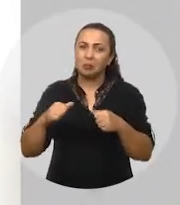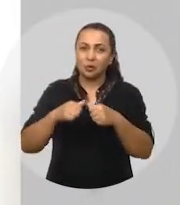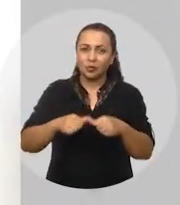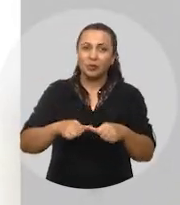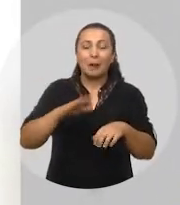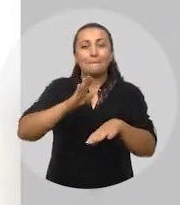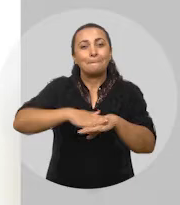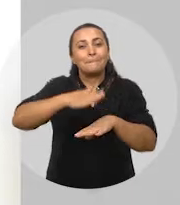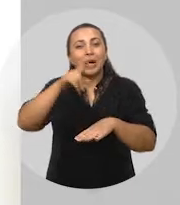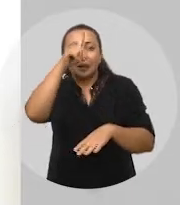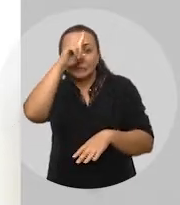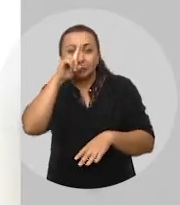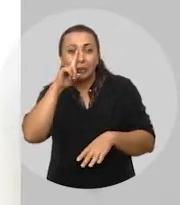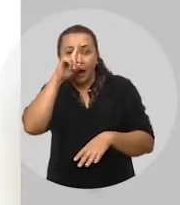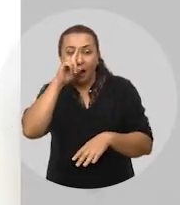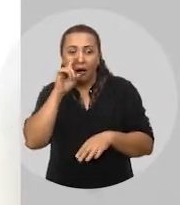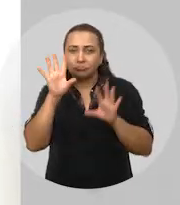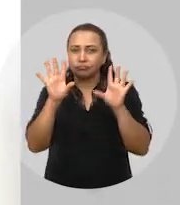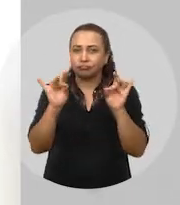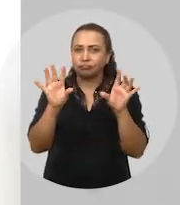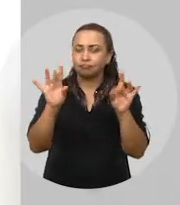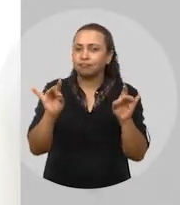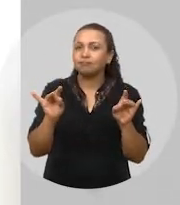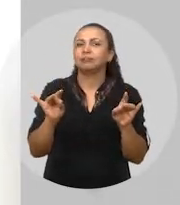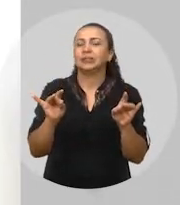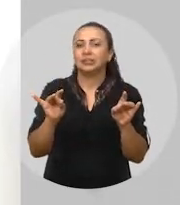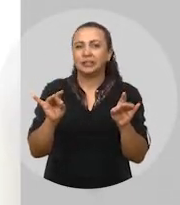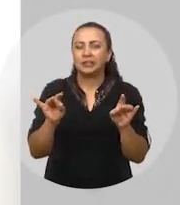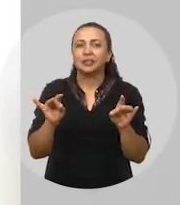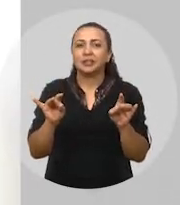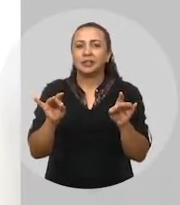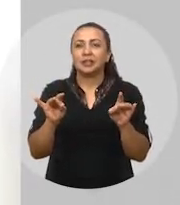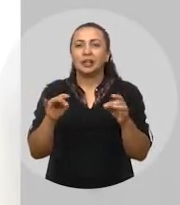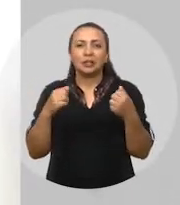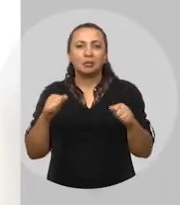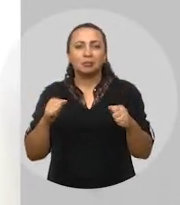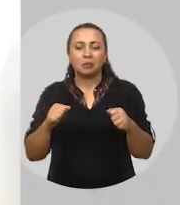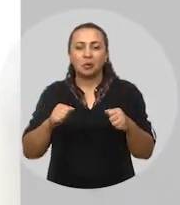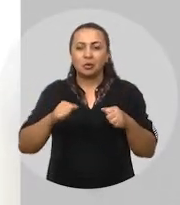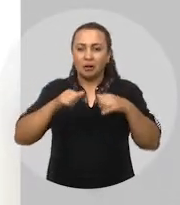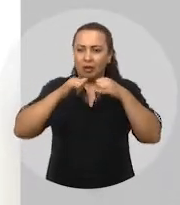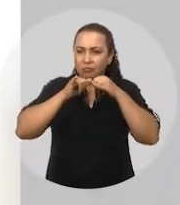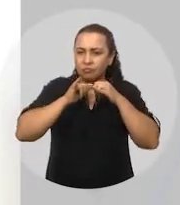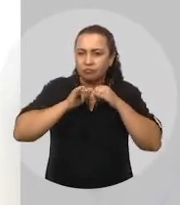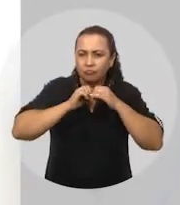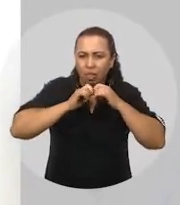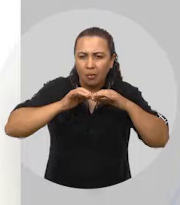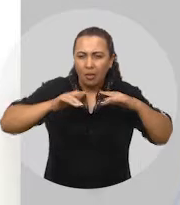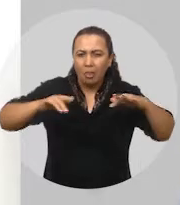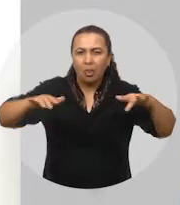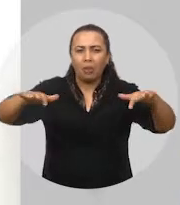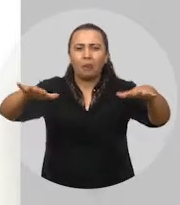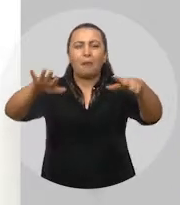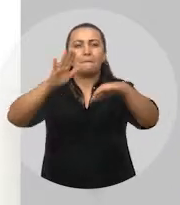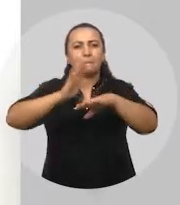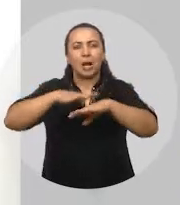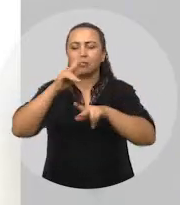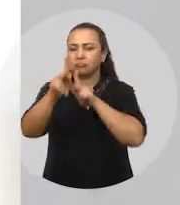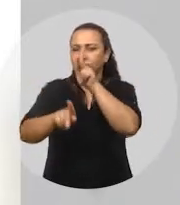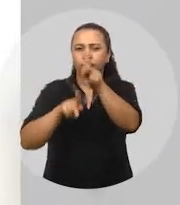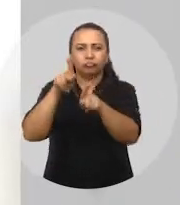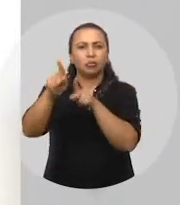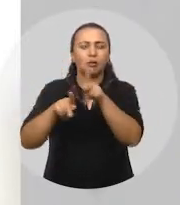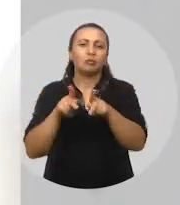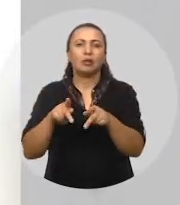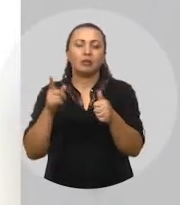então, mais infecciosas, né? Então elas podem ter a capacidade de se dispersar mais na população.